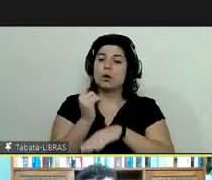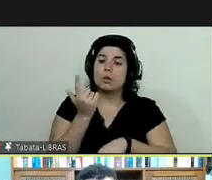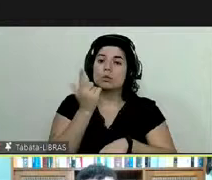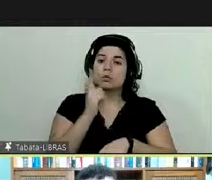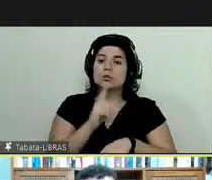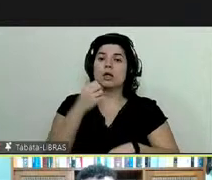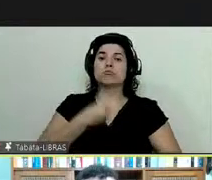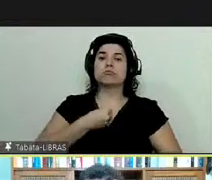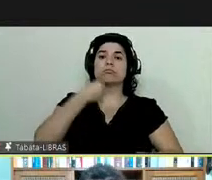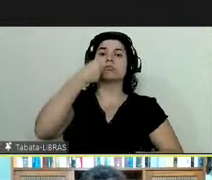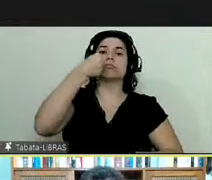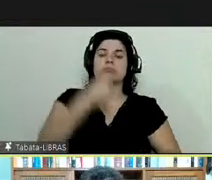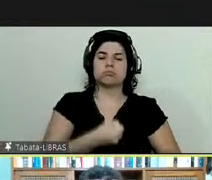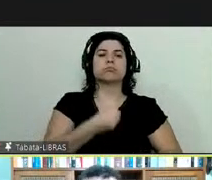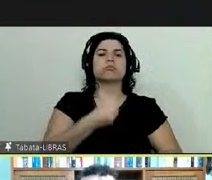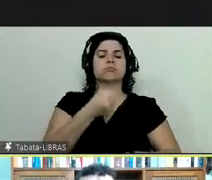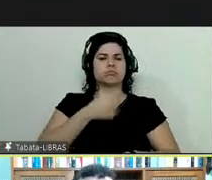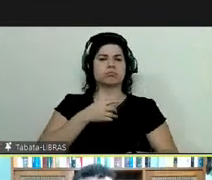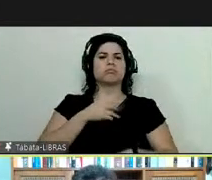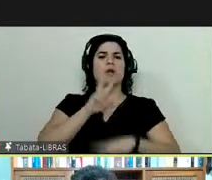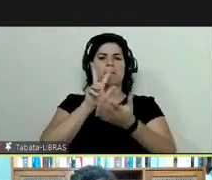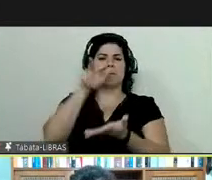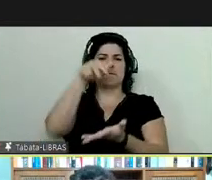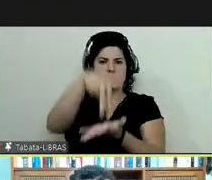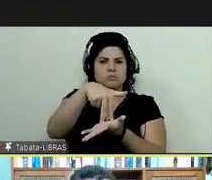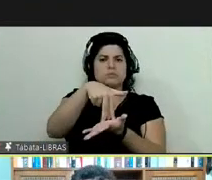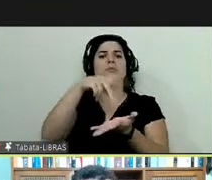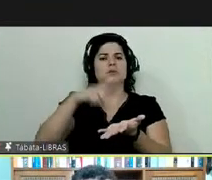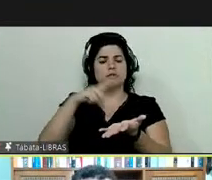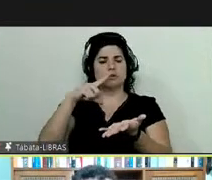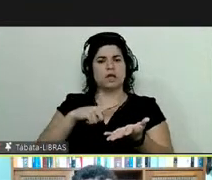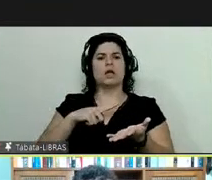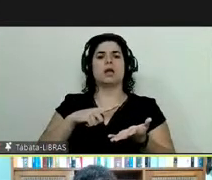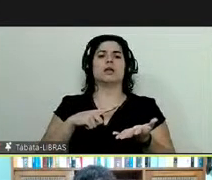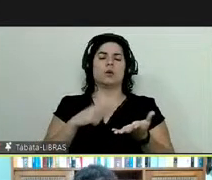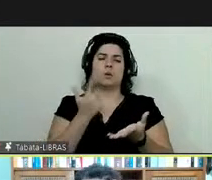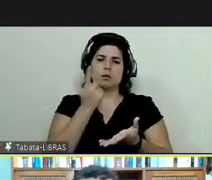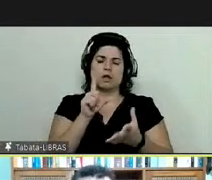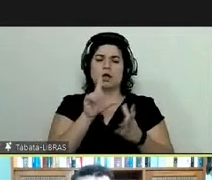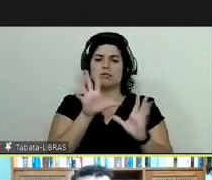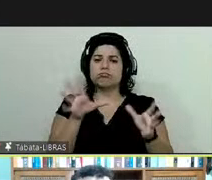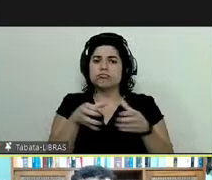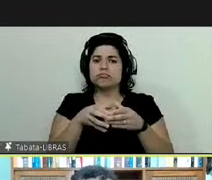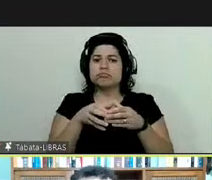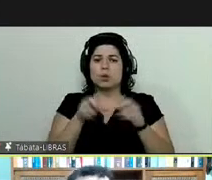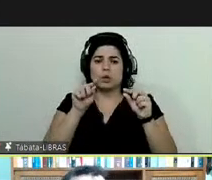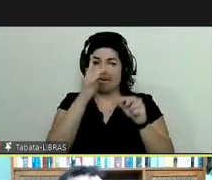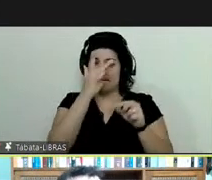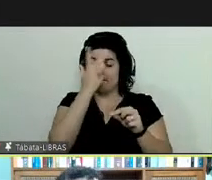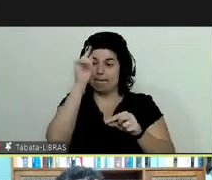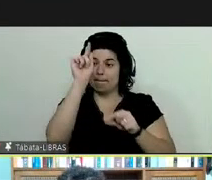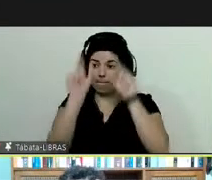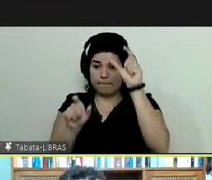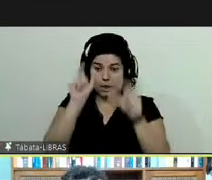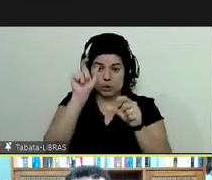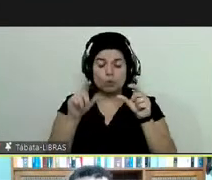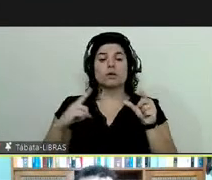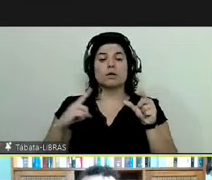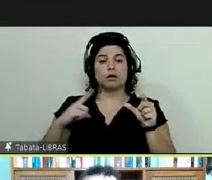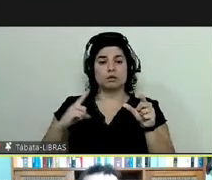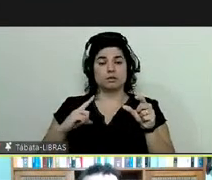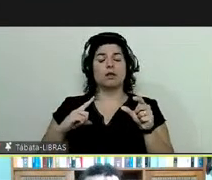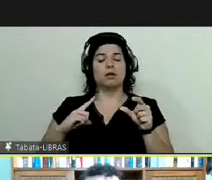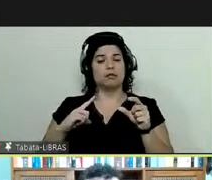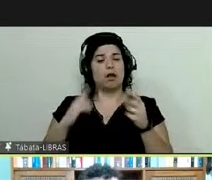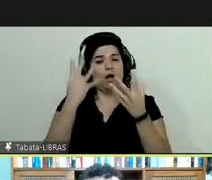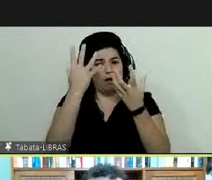sim por vamos dizer assim frente aos interesses particulares frente as preferências individuais de indivíduos de pessoas que top se fizer